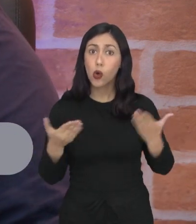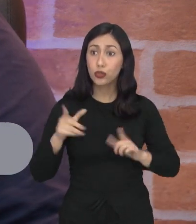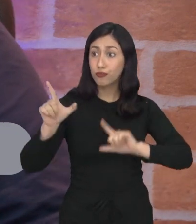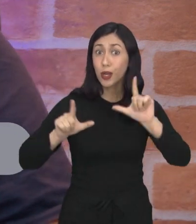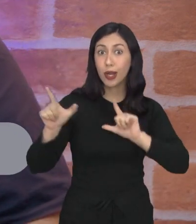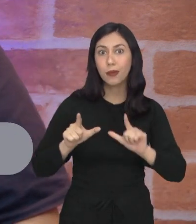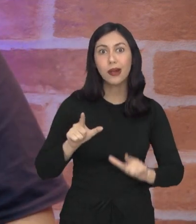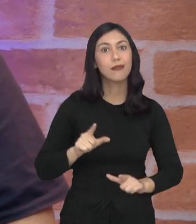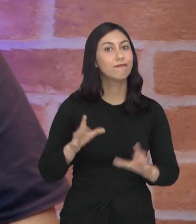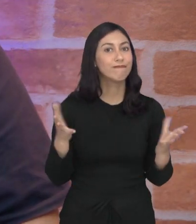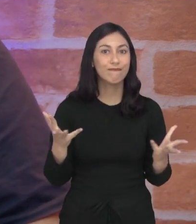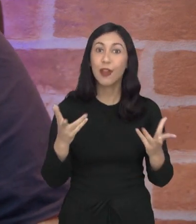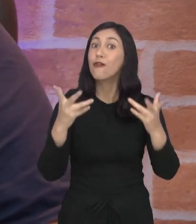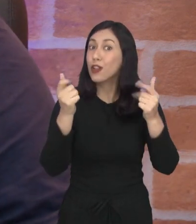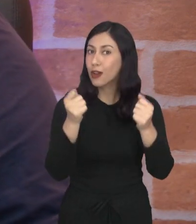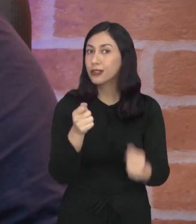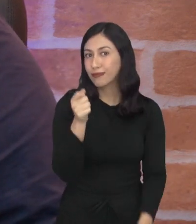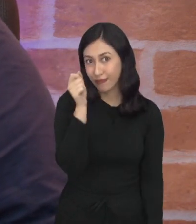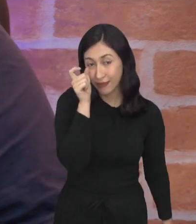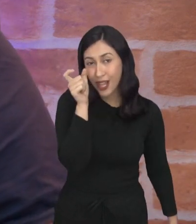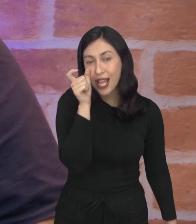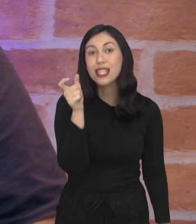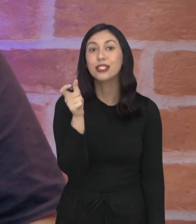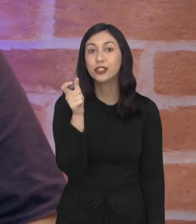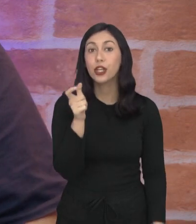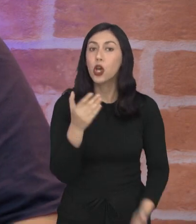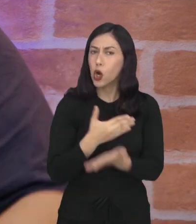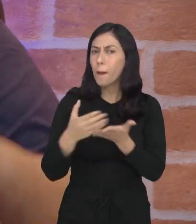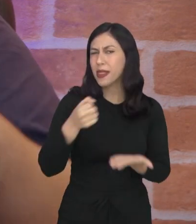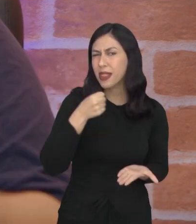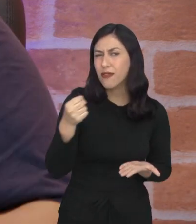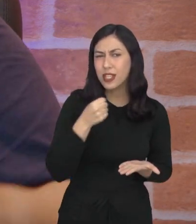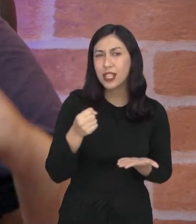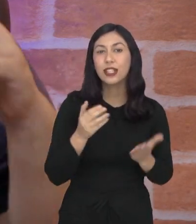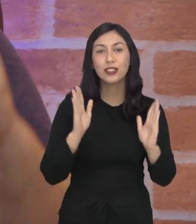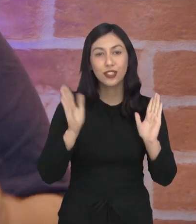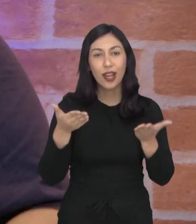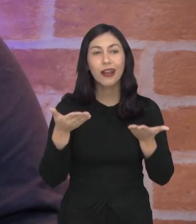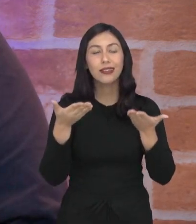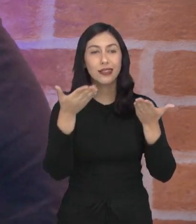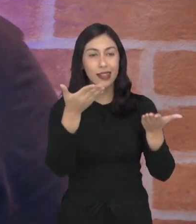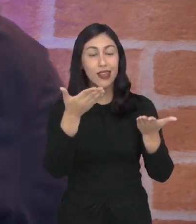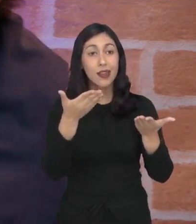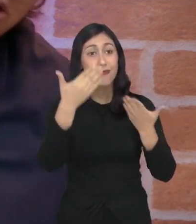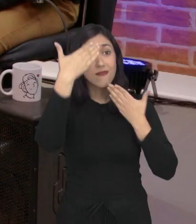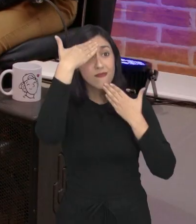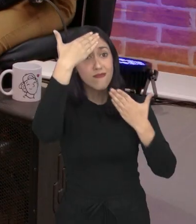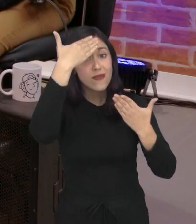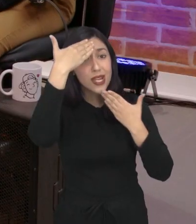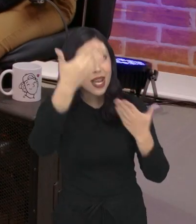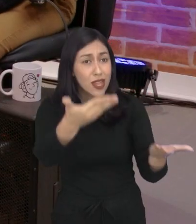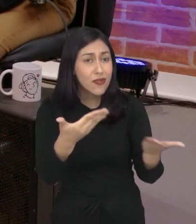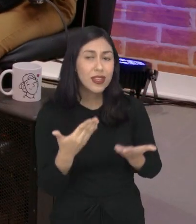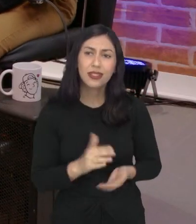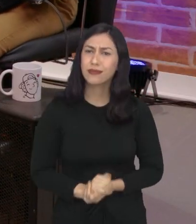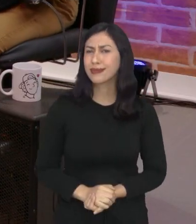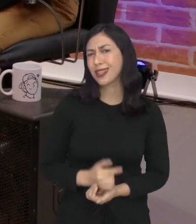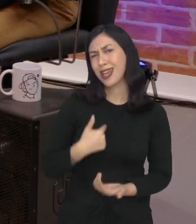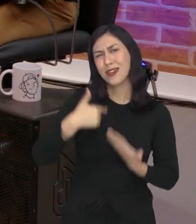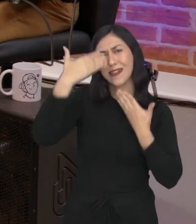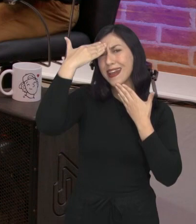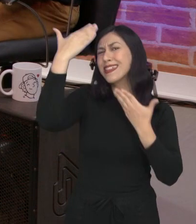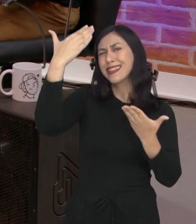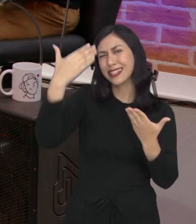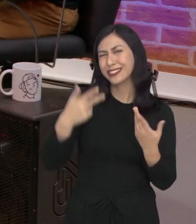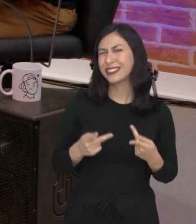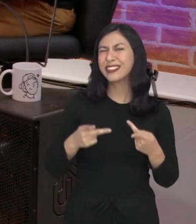tá sensacional. E se eu fosse você, eu não perderia ele por nada. Olha, já vamos pra entrevista, o Paulo já tá aqui. Paulão, muito obrigado, viu, por ter colado aqui. Tudo certo,